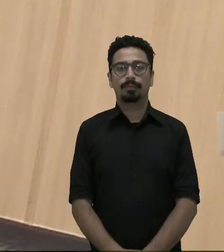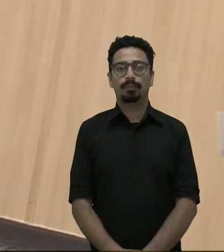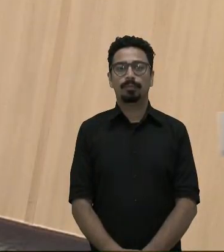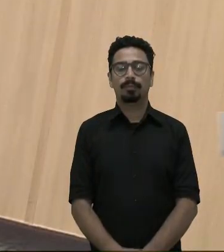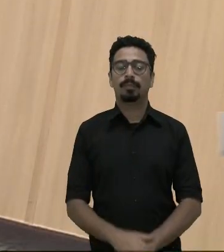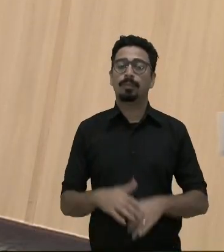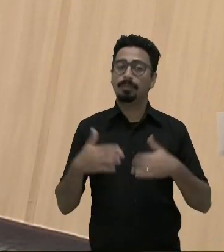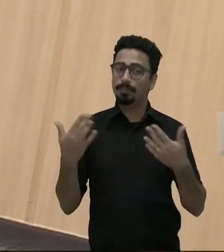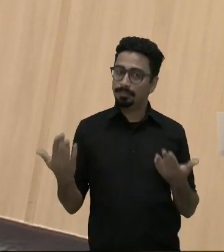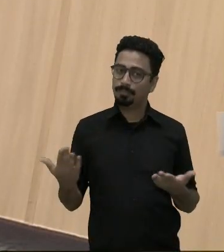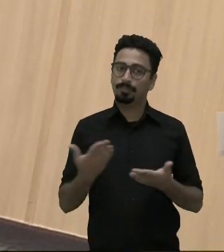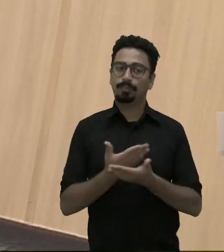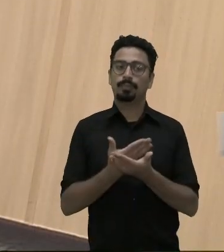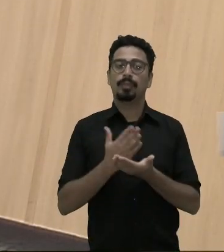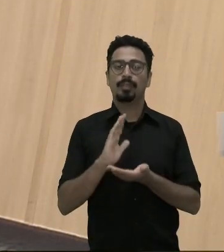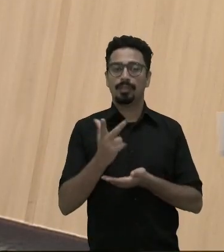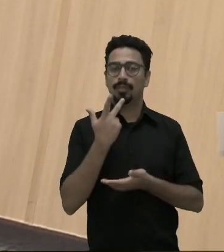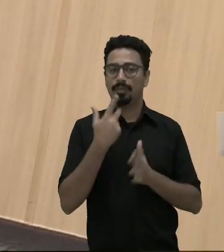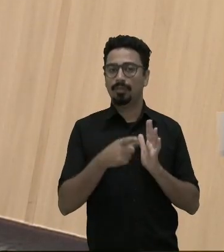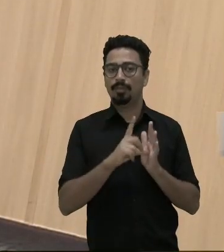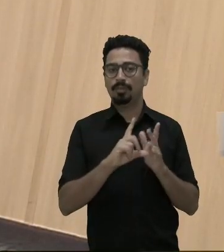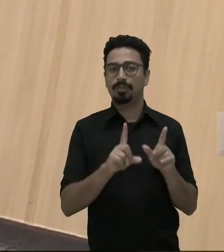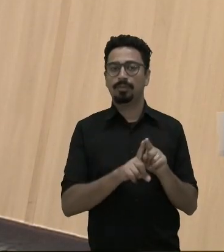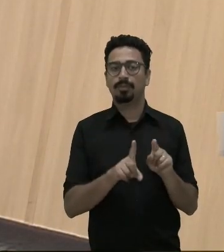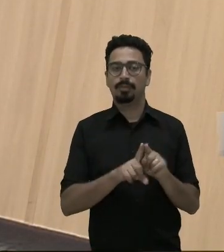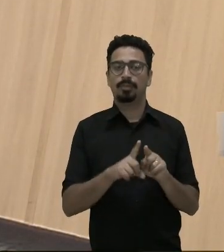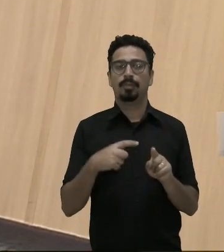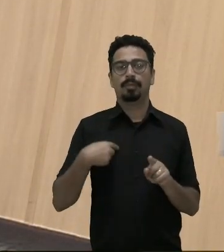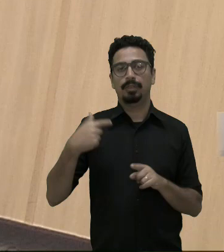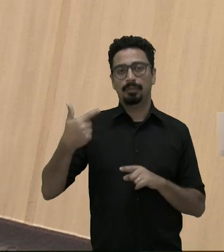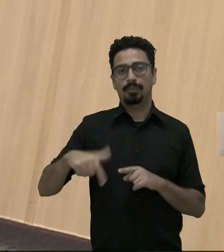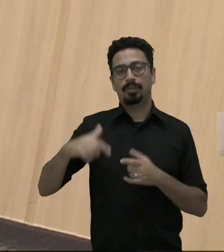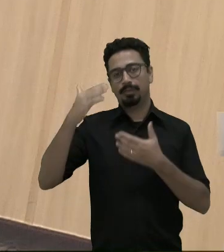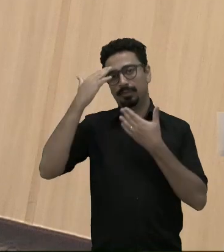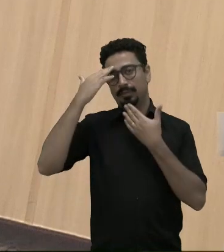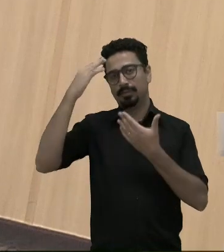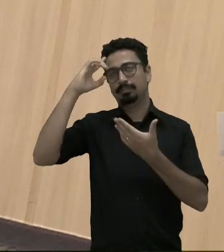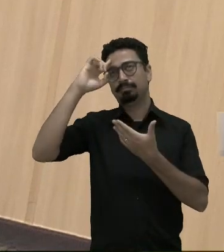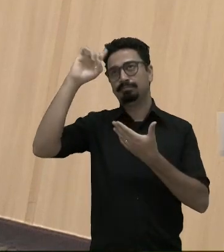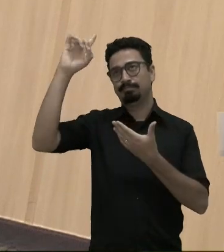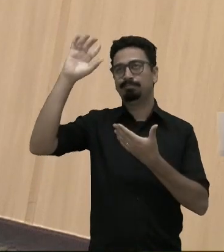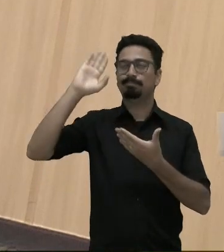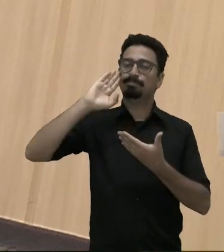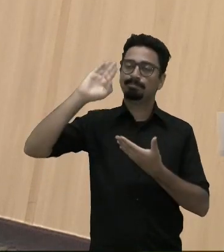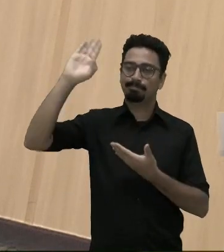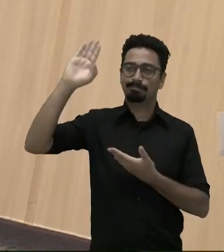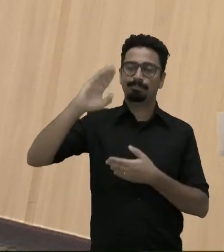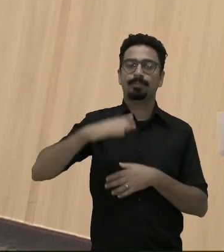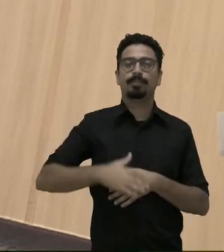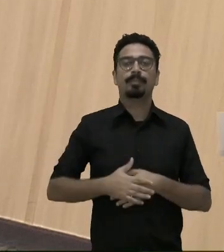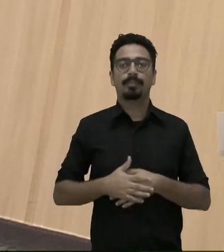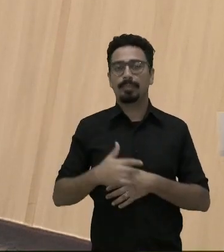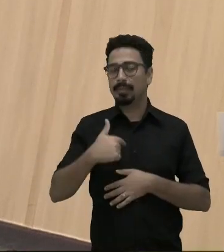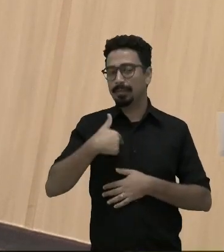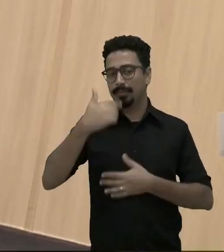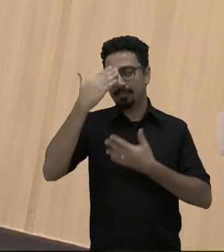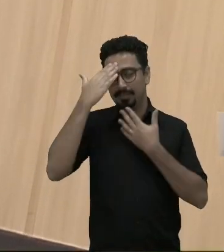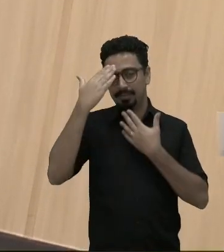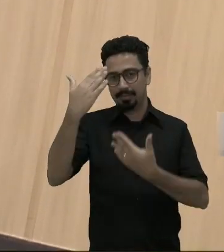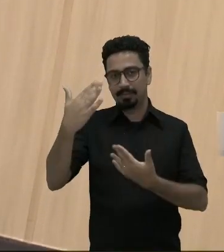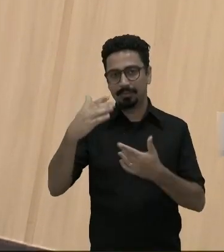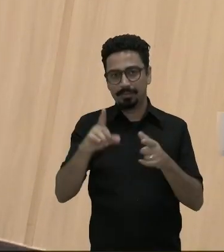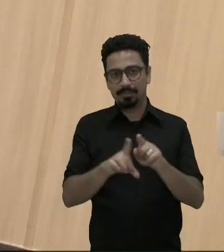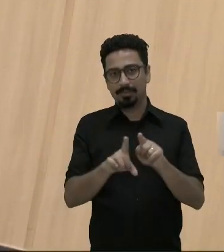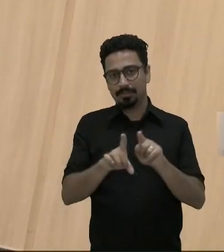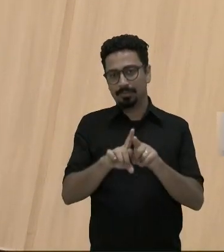Bom, como todos já falaram aqui, eu vou repetir. Eu agradeço primeiramente a Deus. Agradeço,